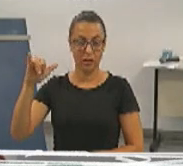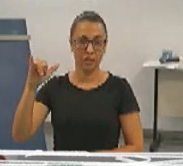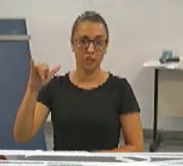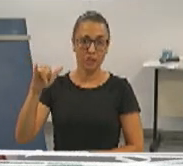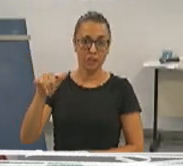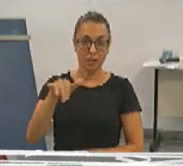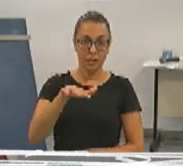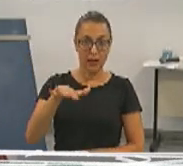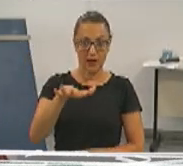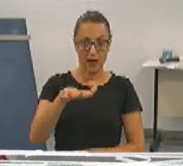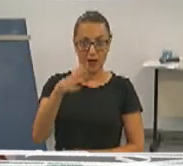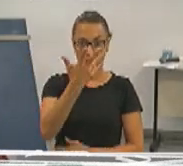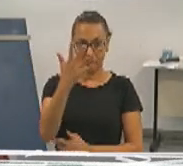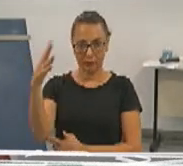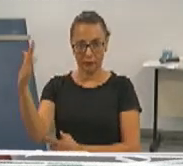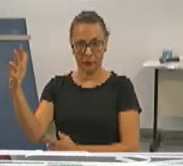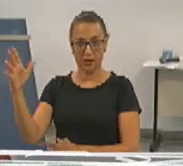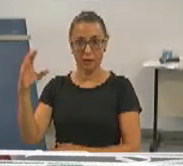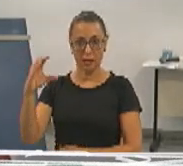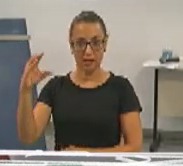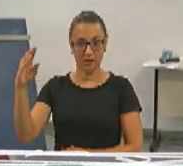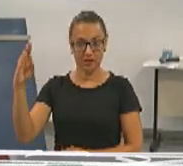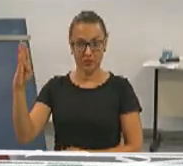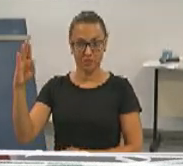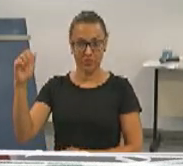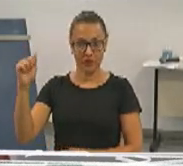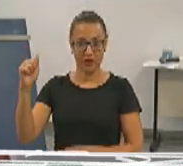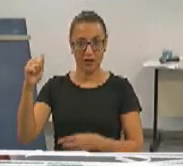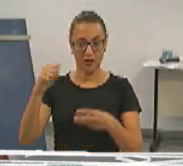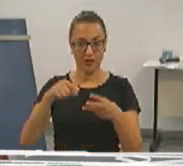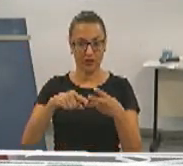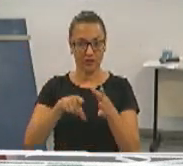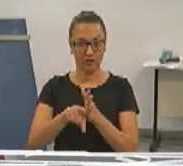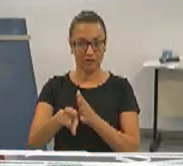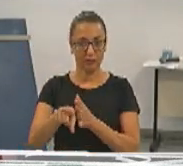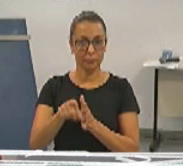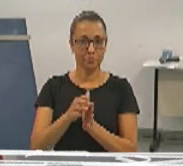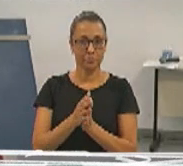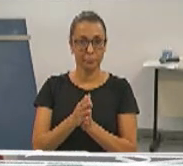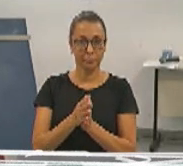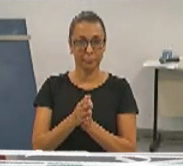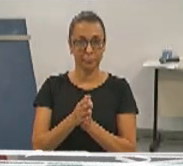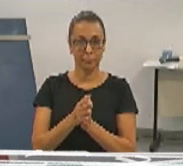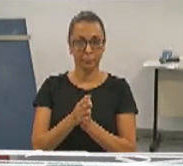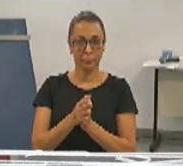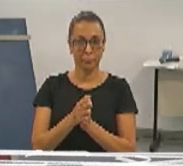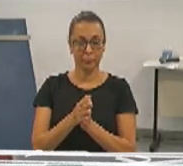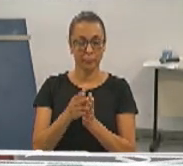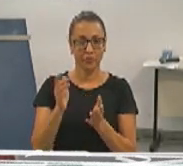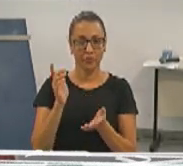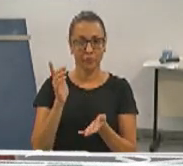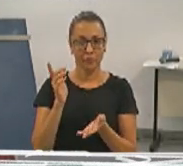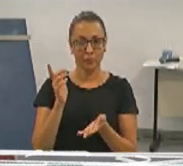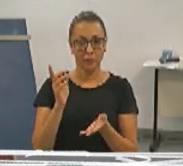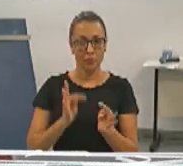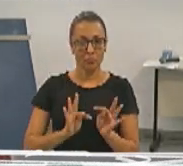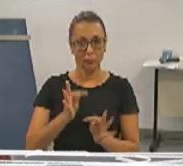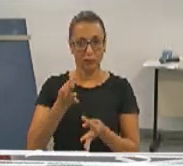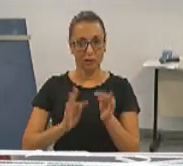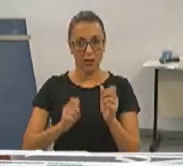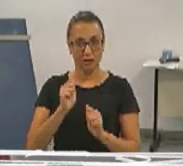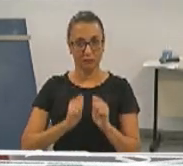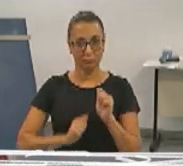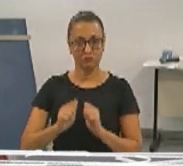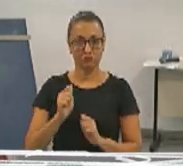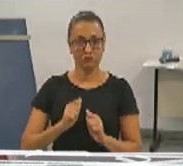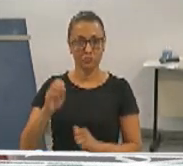e FCBA. E a terceira questão será feita pelo técnico